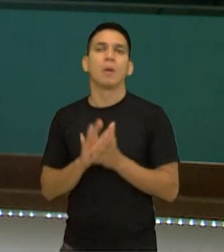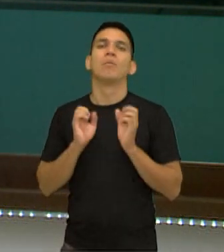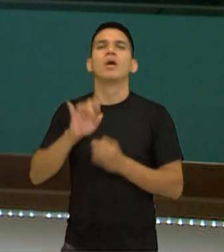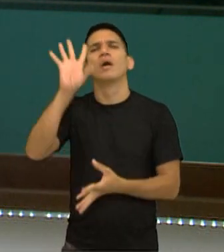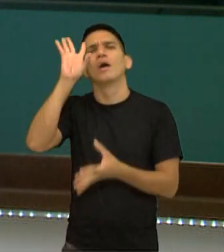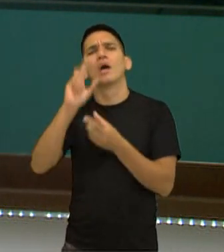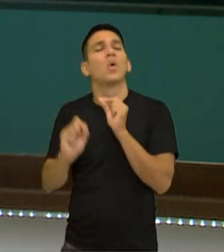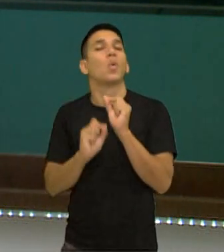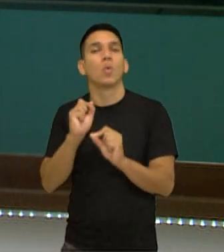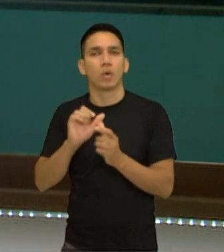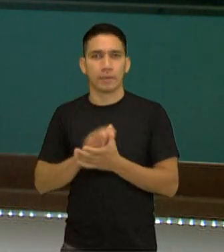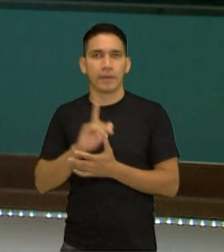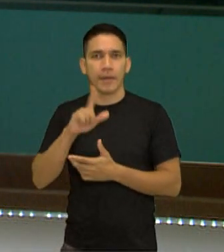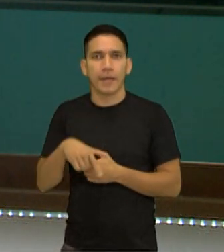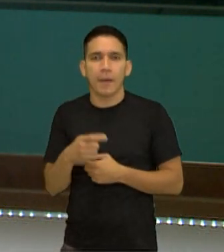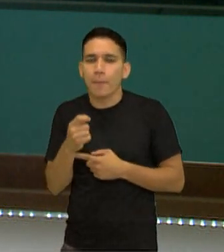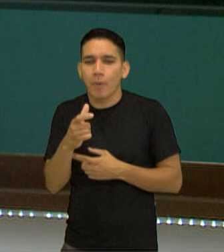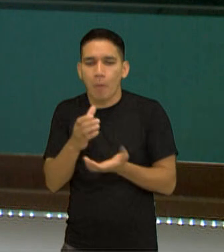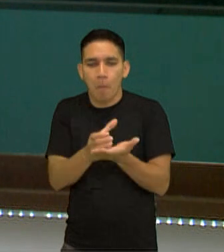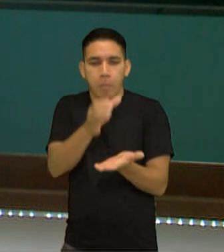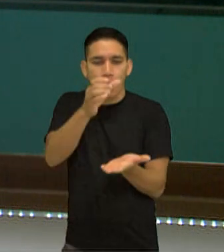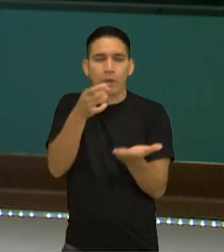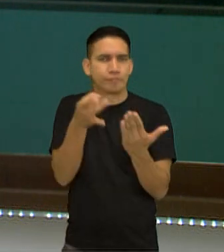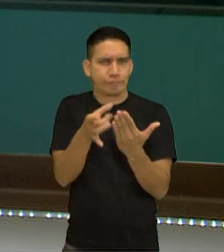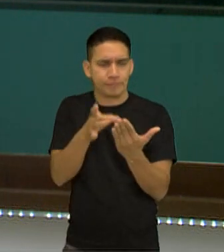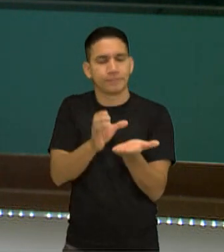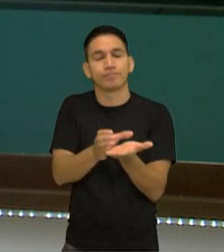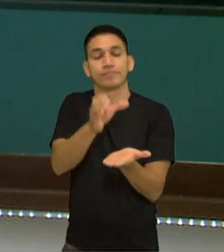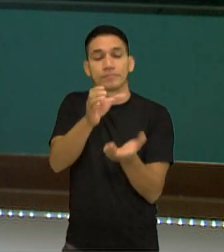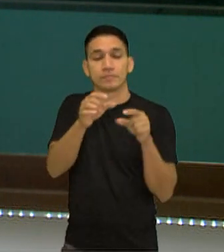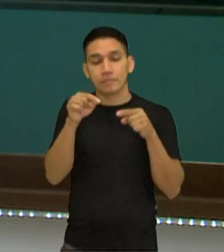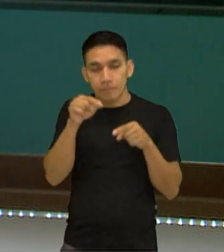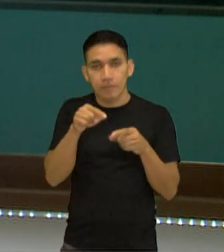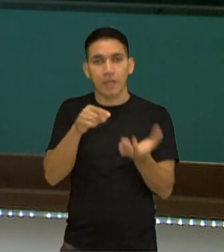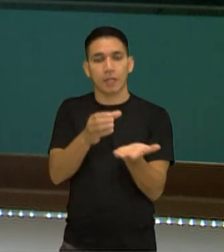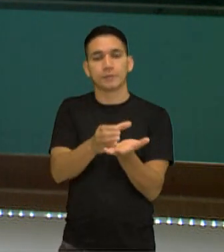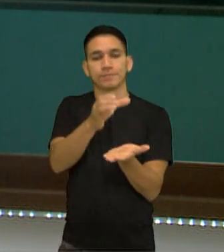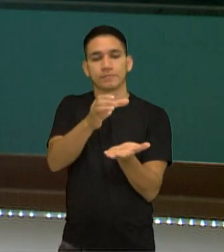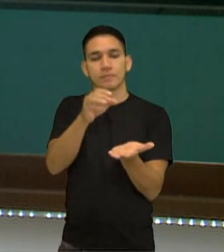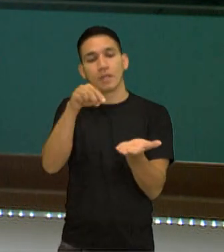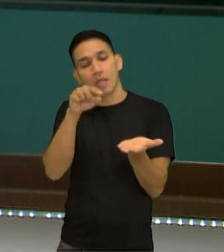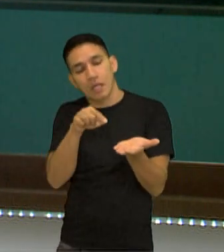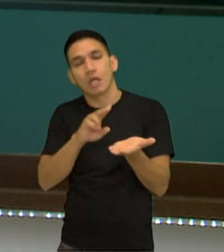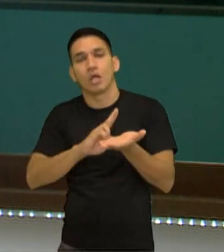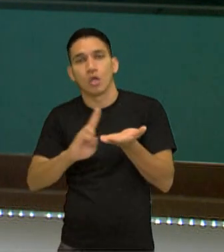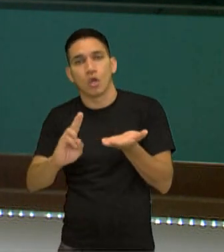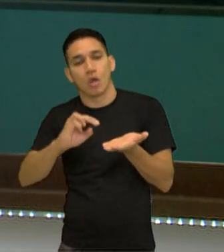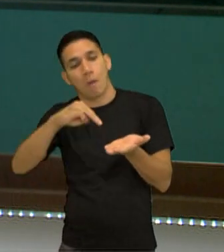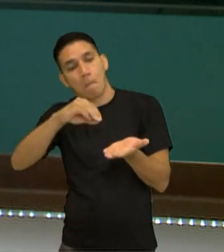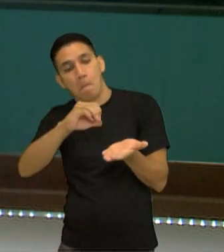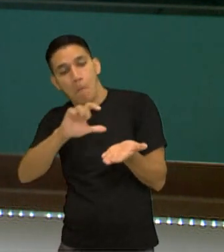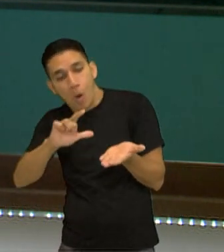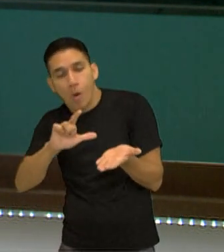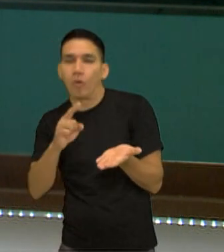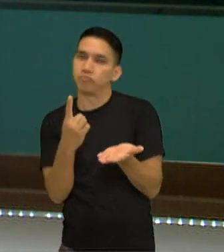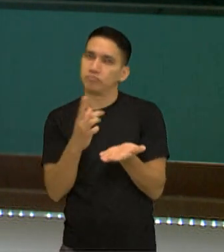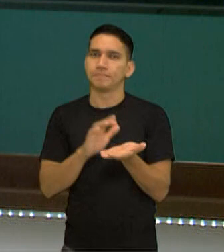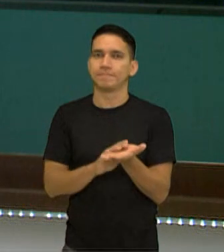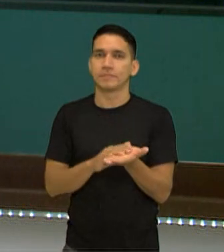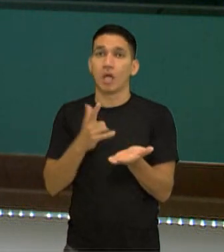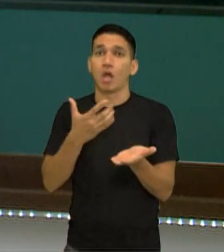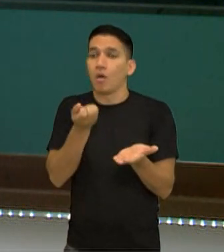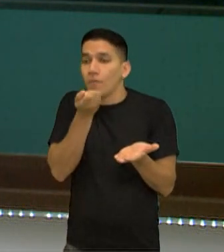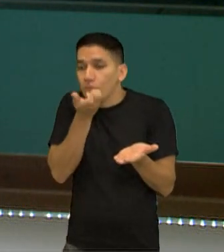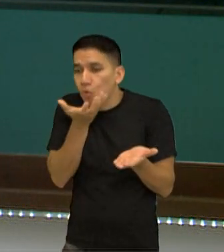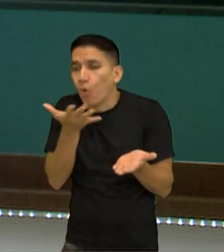entender esse mol como um pequeno potinho. Então, se eu tenho um potinho, onde está escrito lá que ele vale mol, 1 mol, e eu coloco